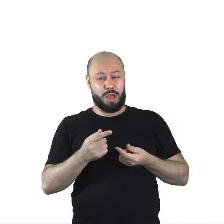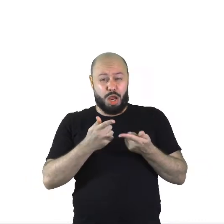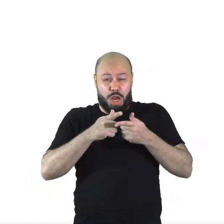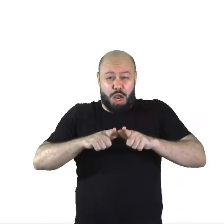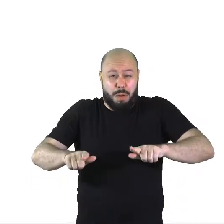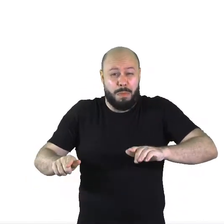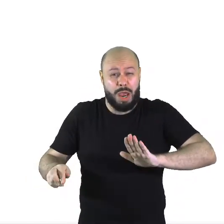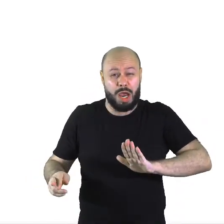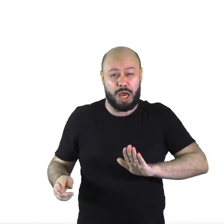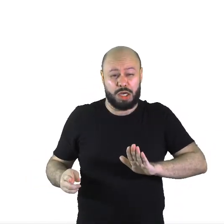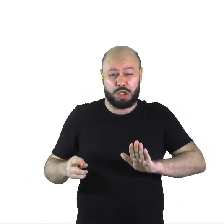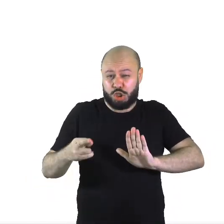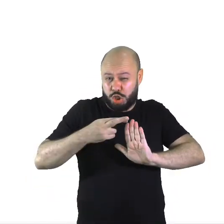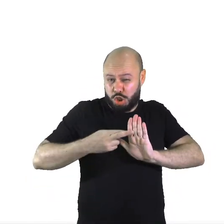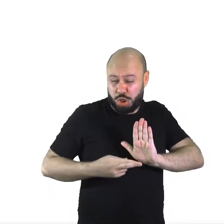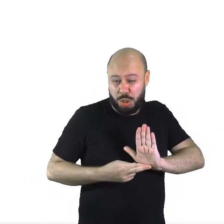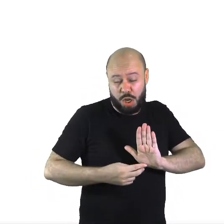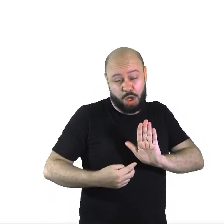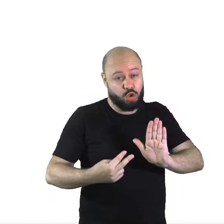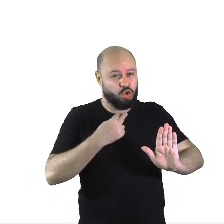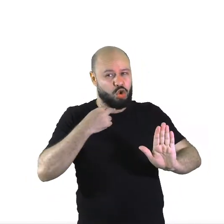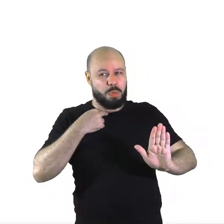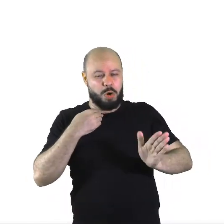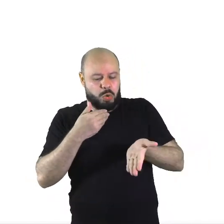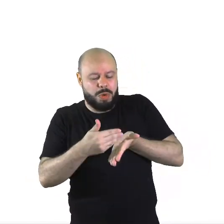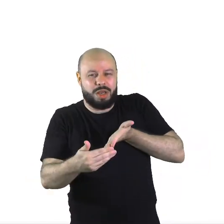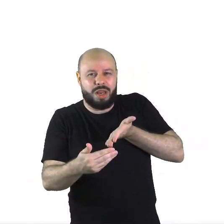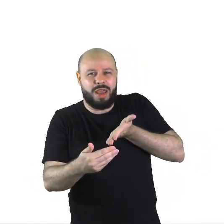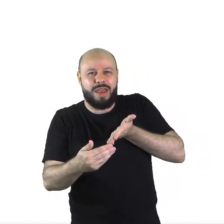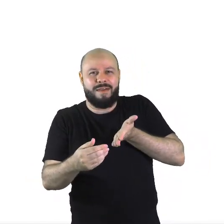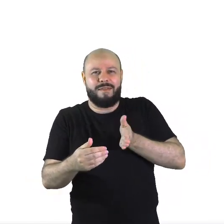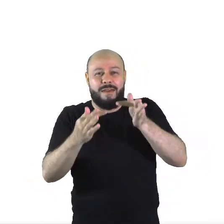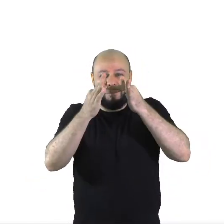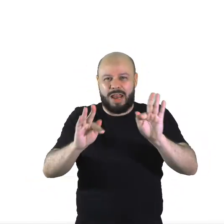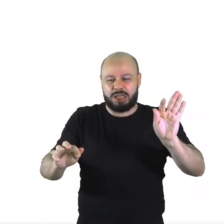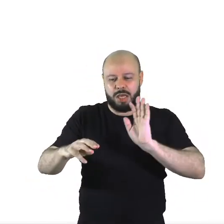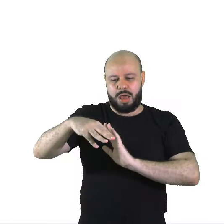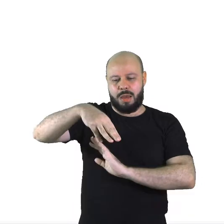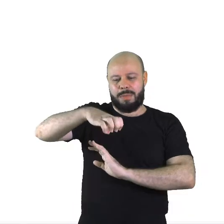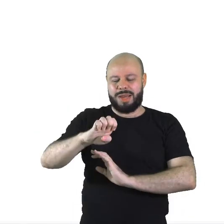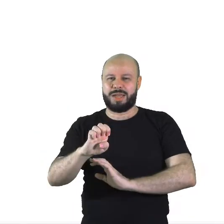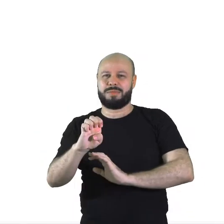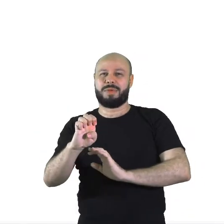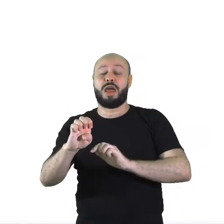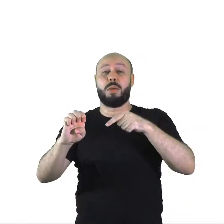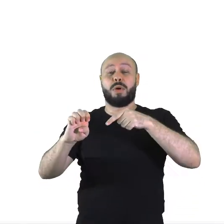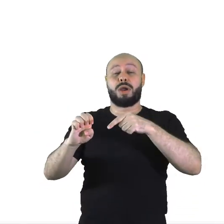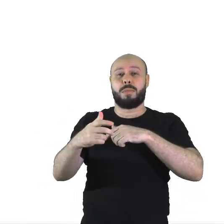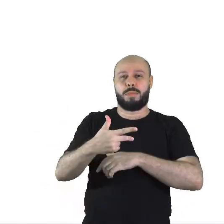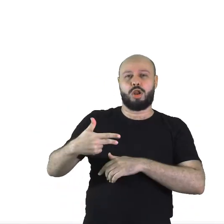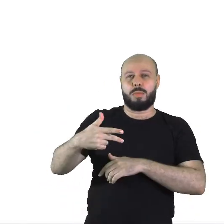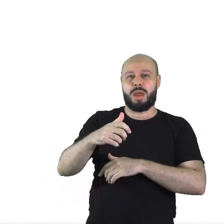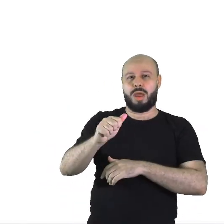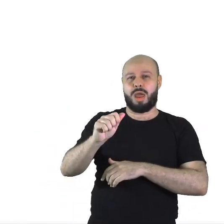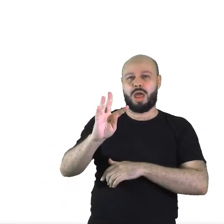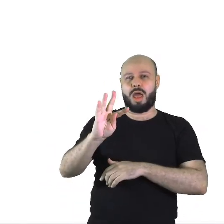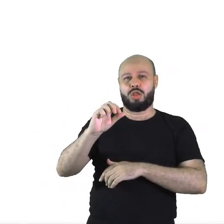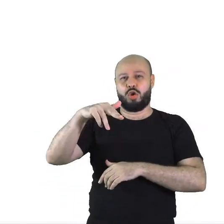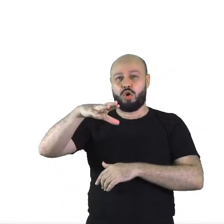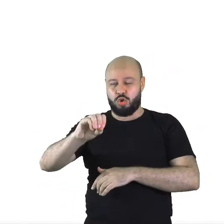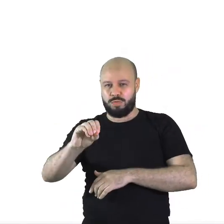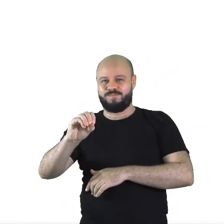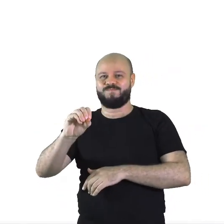normativa não pode iniciar frases com um pronome átono, né? Então, a gramática normativa, ela